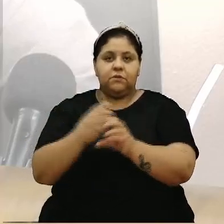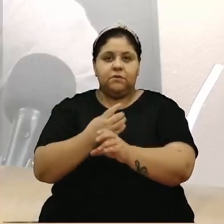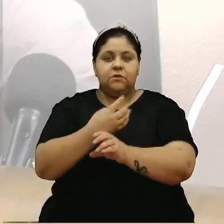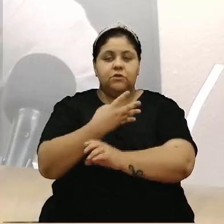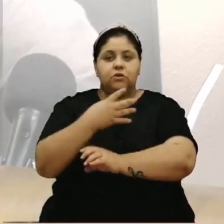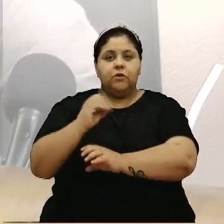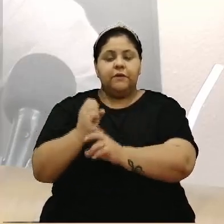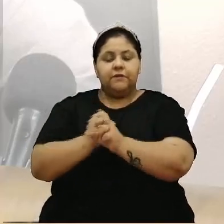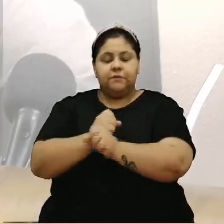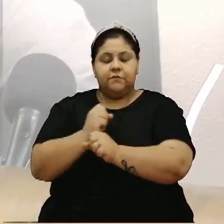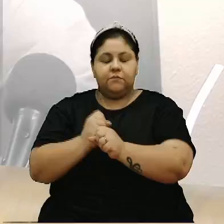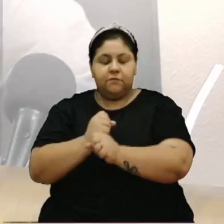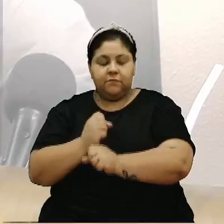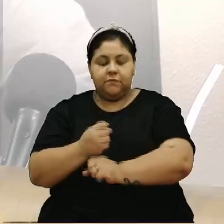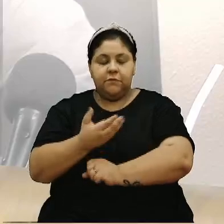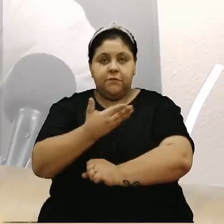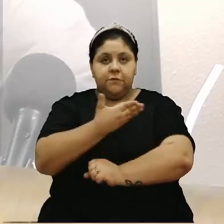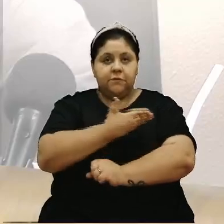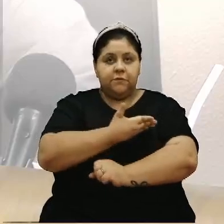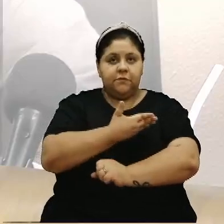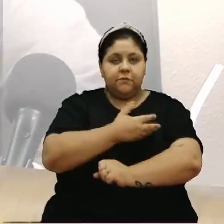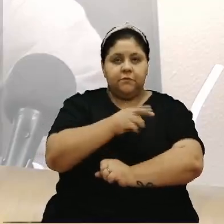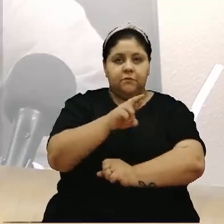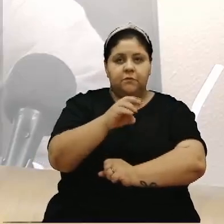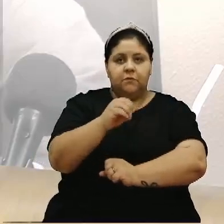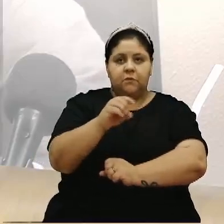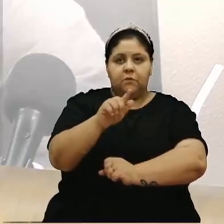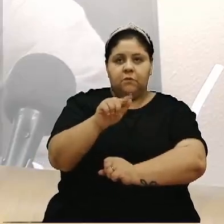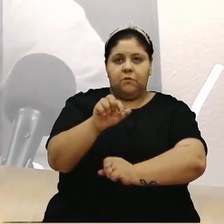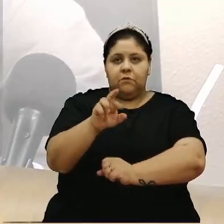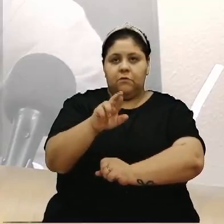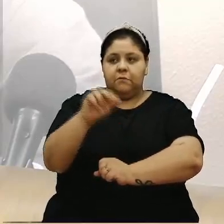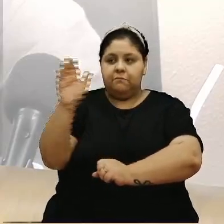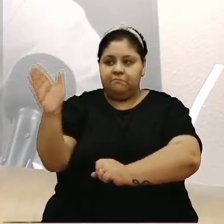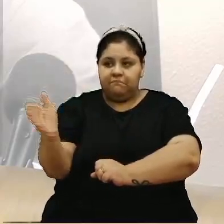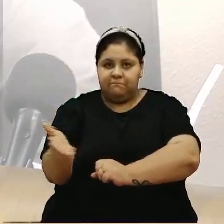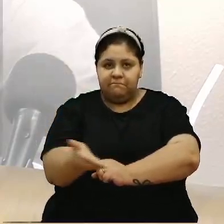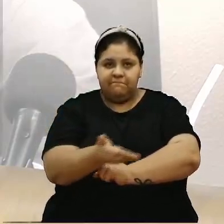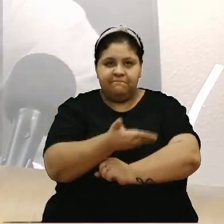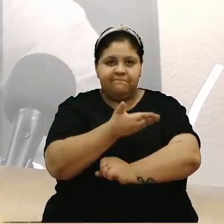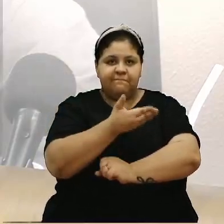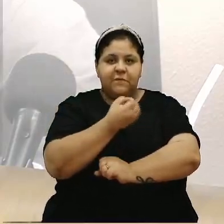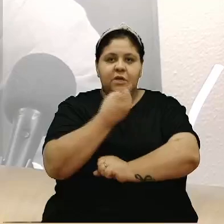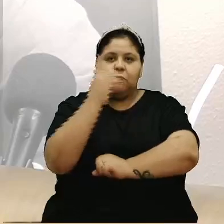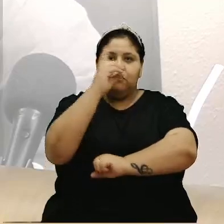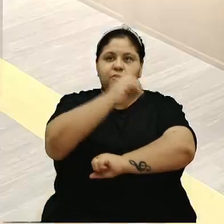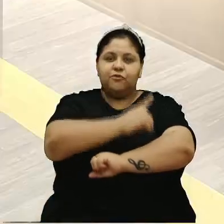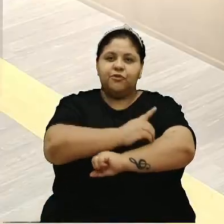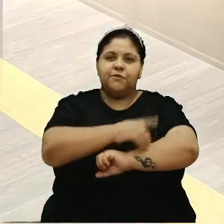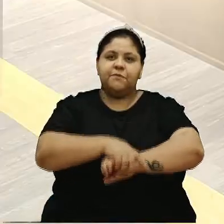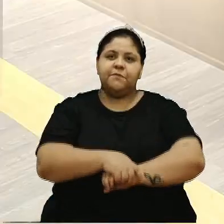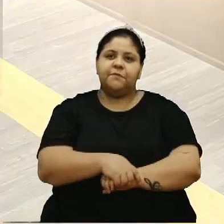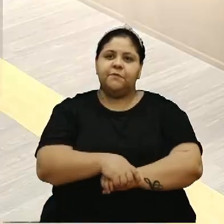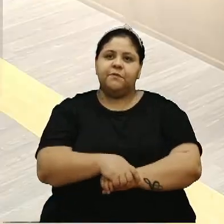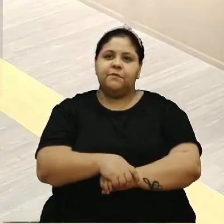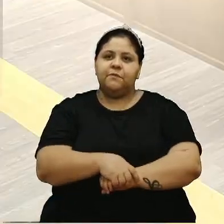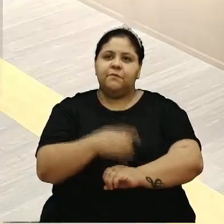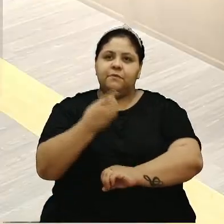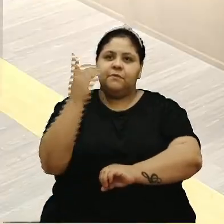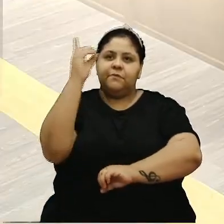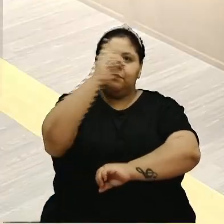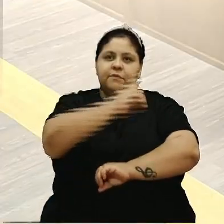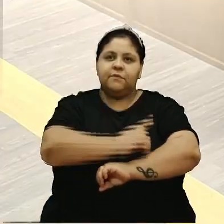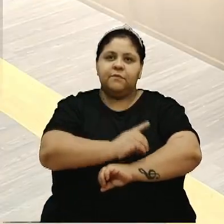40 anos, nosso amigo Roger Castro. O palco hoje é teu, bom dia. Bom dia a todas, bom